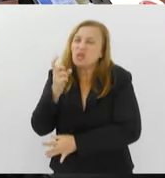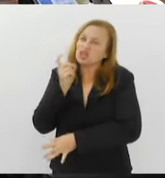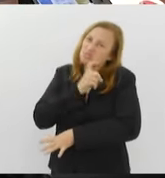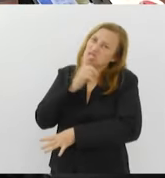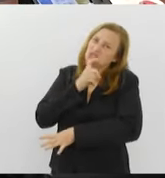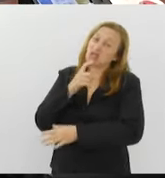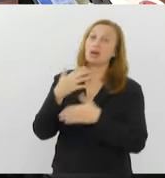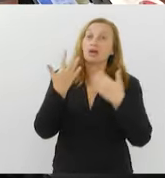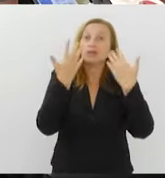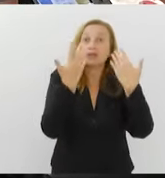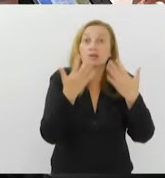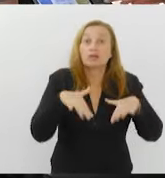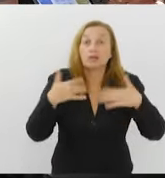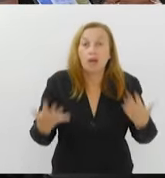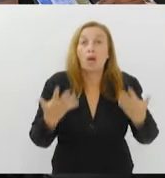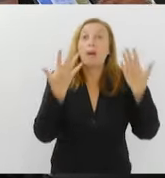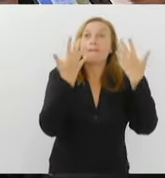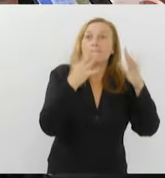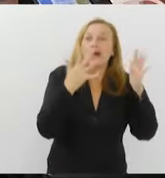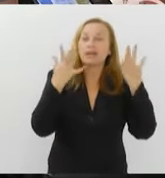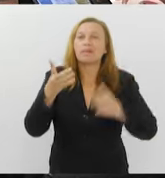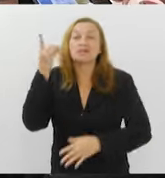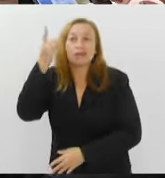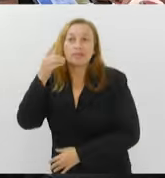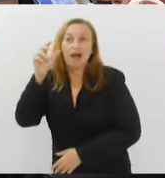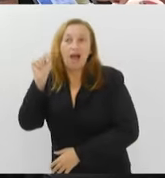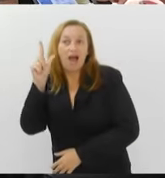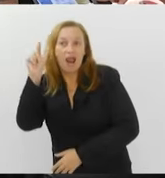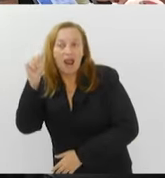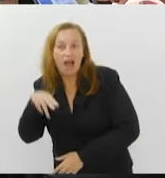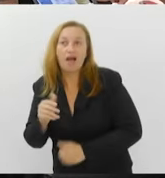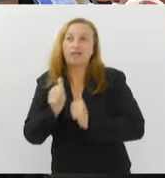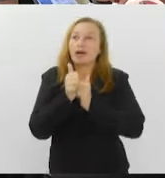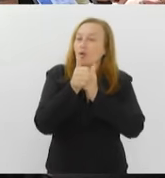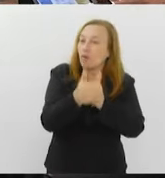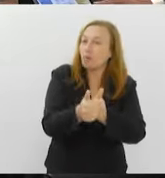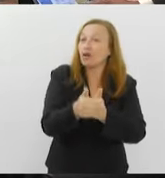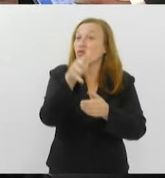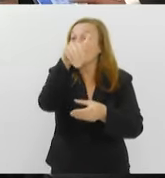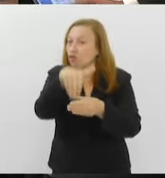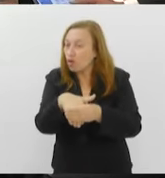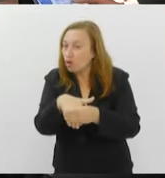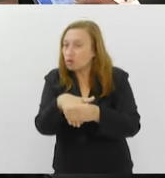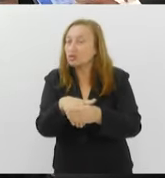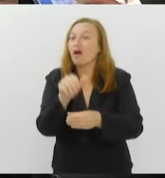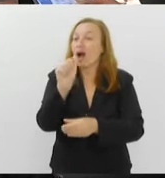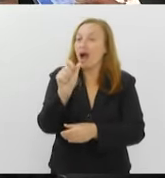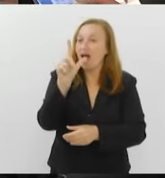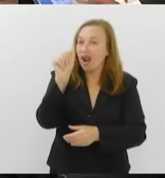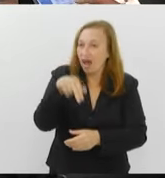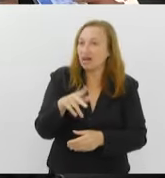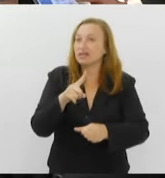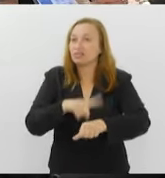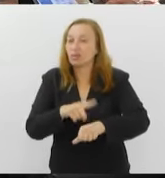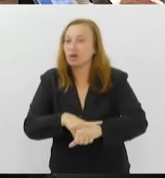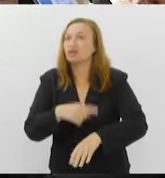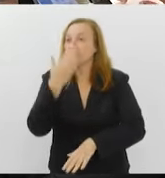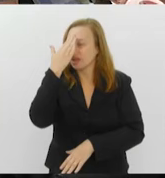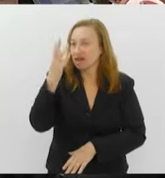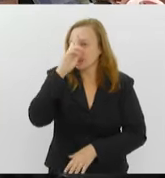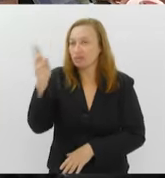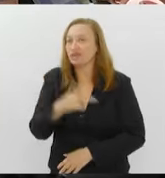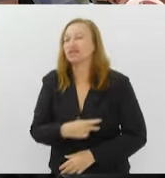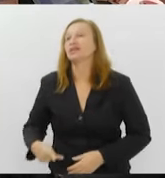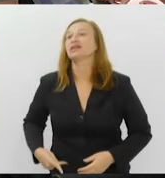Então, parabéns ao deputado Alan. Eu acompanho o voto do deputado Alan neste momento. Muito obrigado, senhor